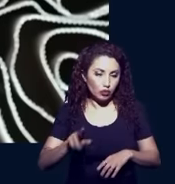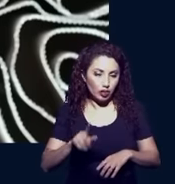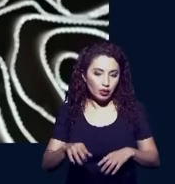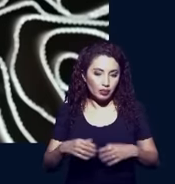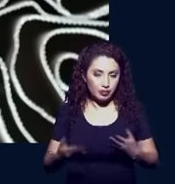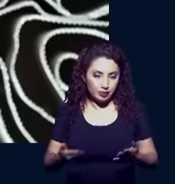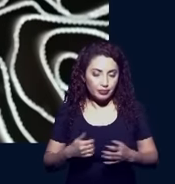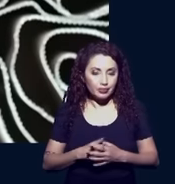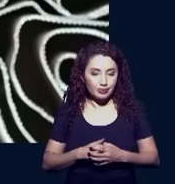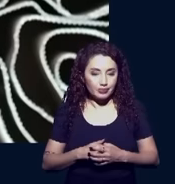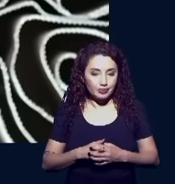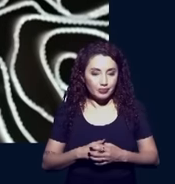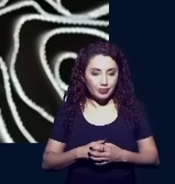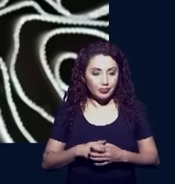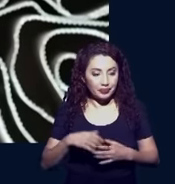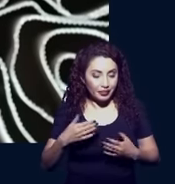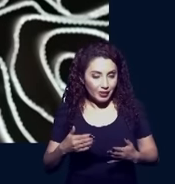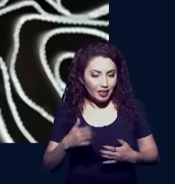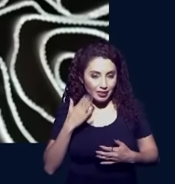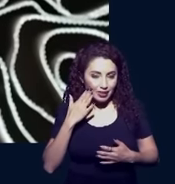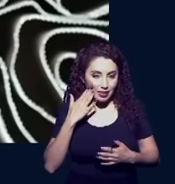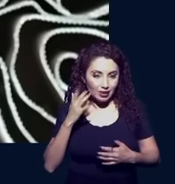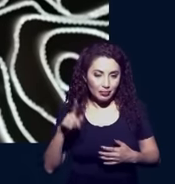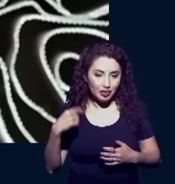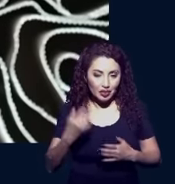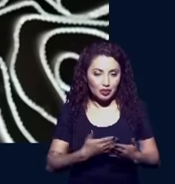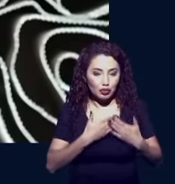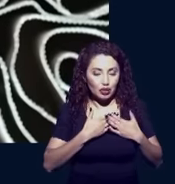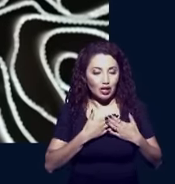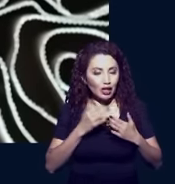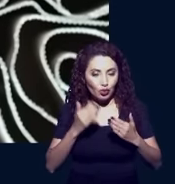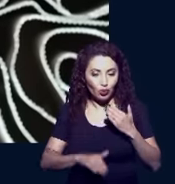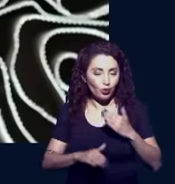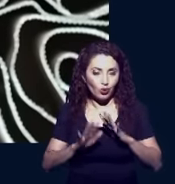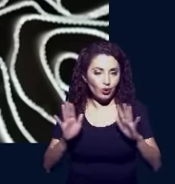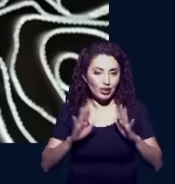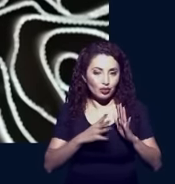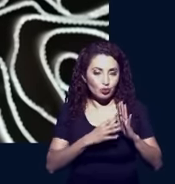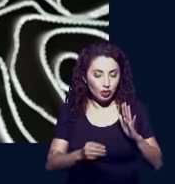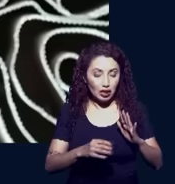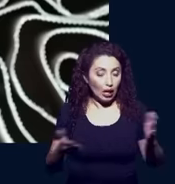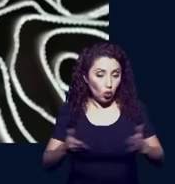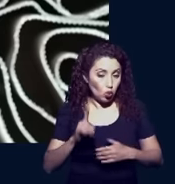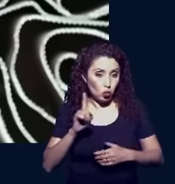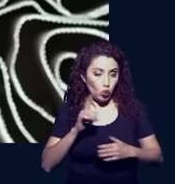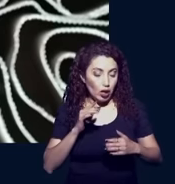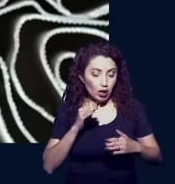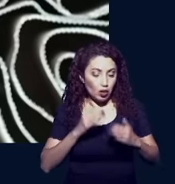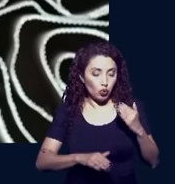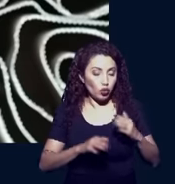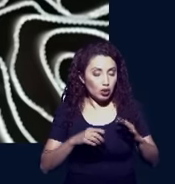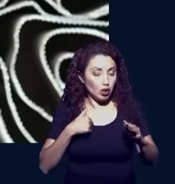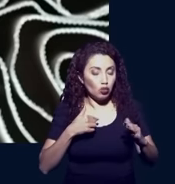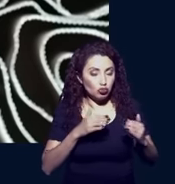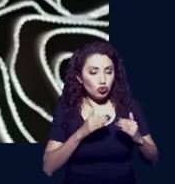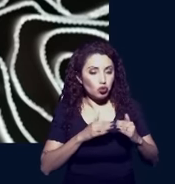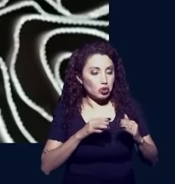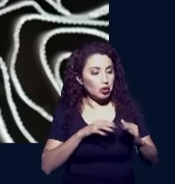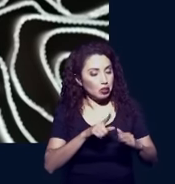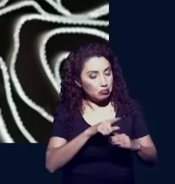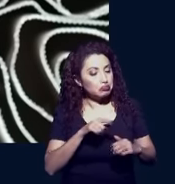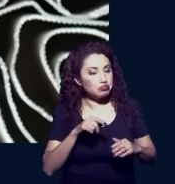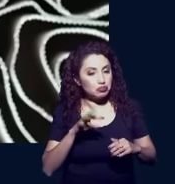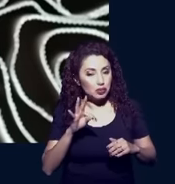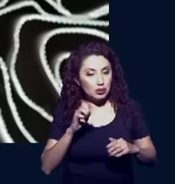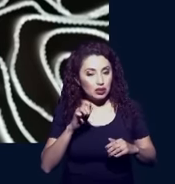nosso papel às vezes é discordar dos modelos Você sabe que eu faço isso de vez em quando mas dessa vez eu não tô discordando não acho que os modelos econométricos estão certos a taxa